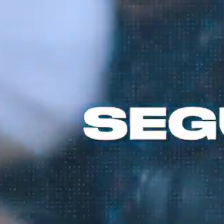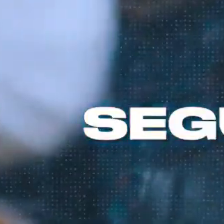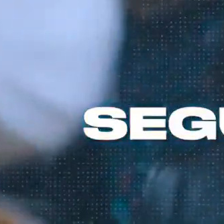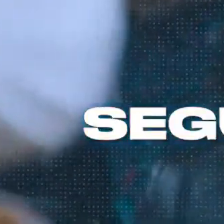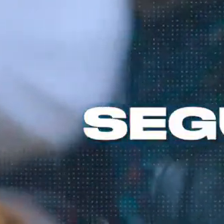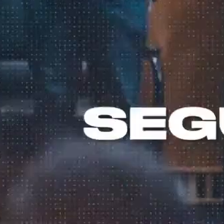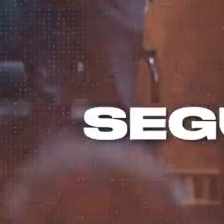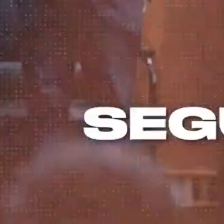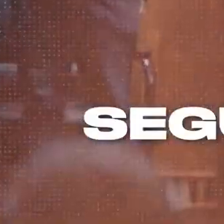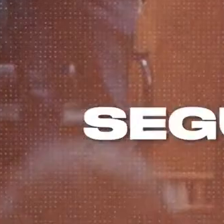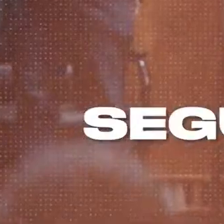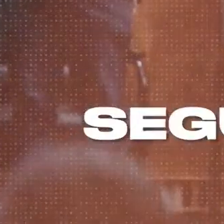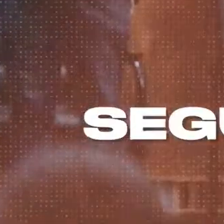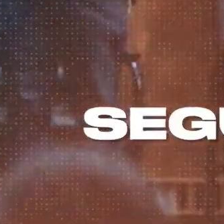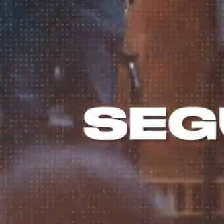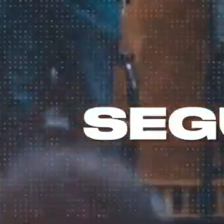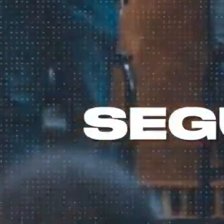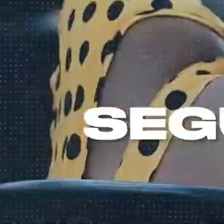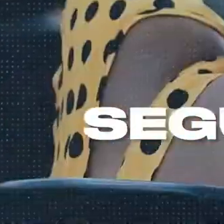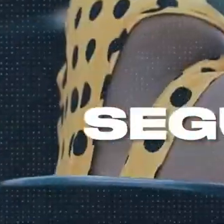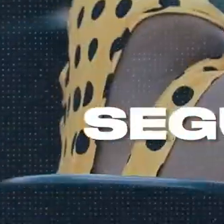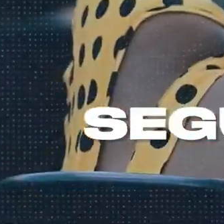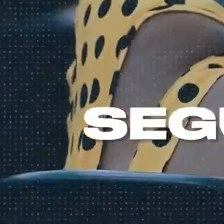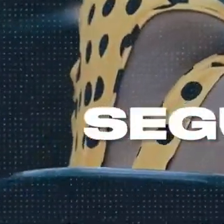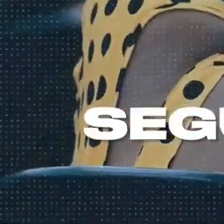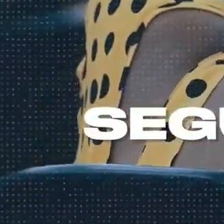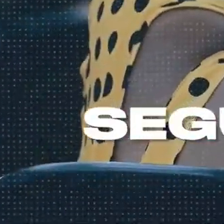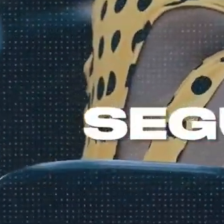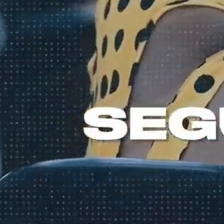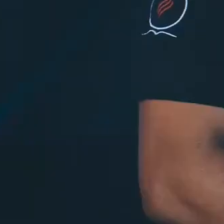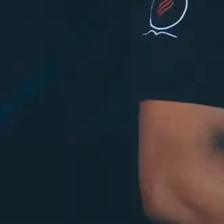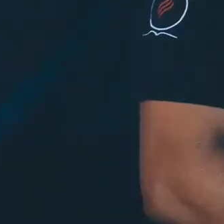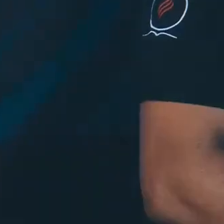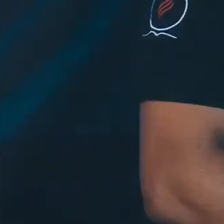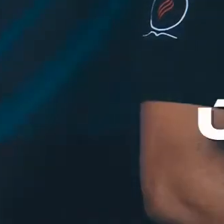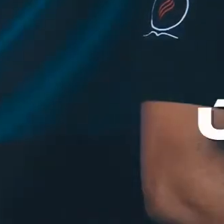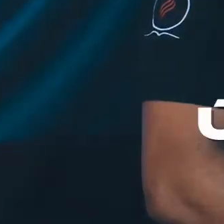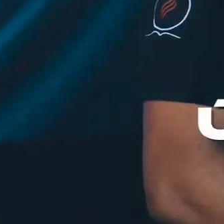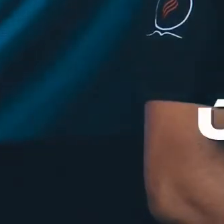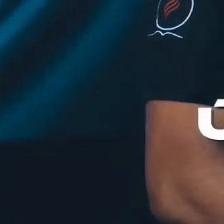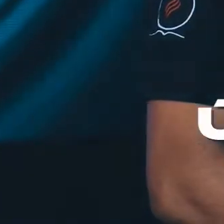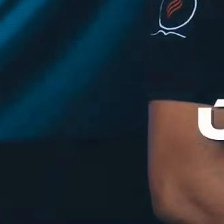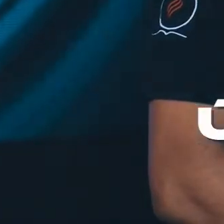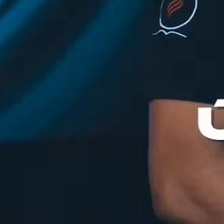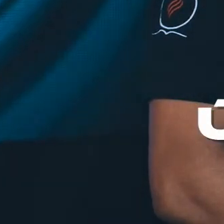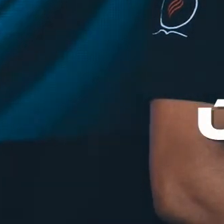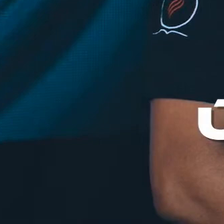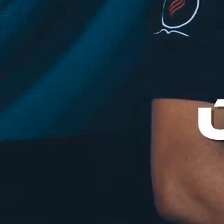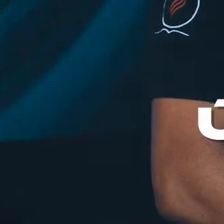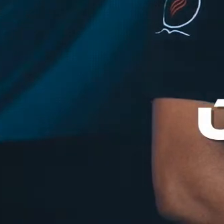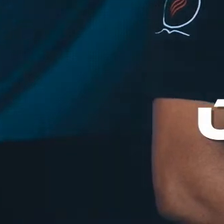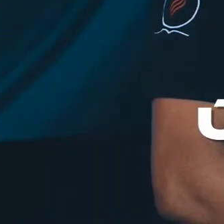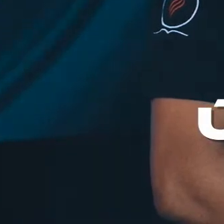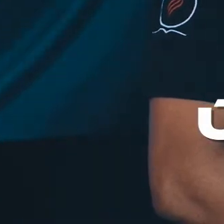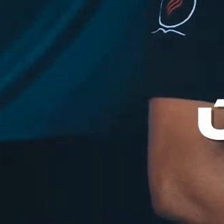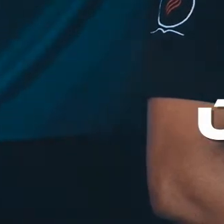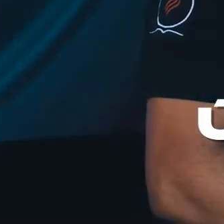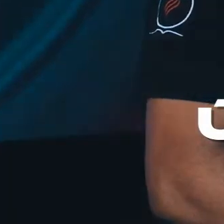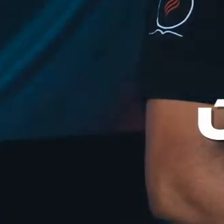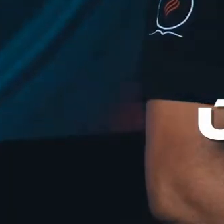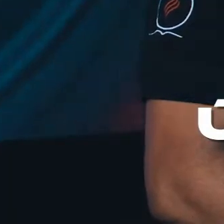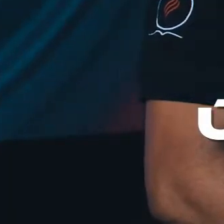para você pai, para você mãe, para você filho, avô, avó. Nós temos também a escola de pais, também com uma